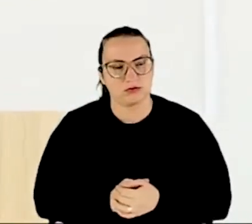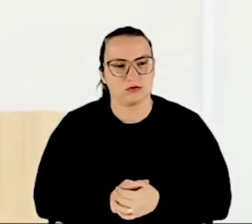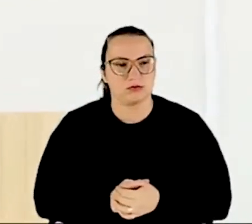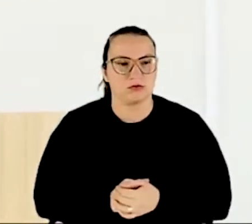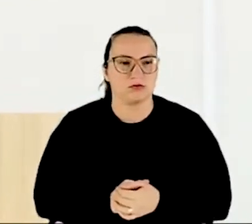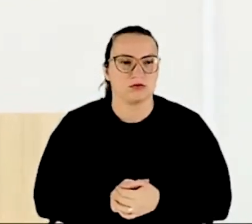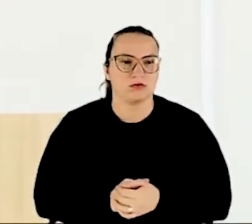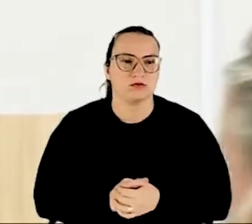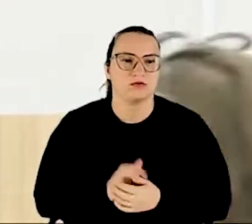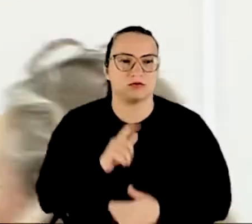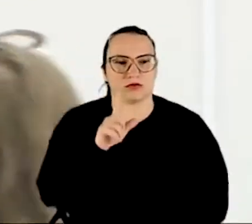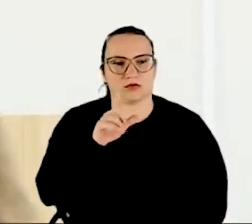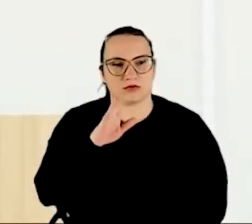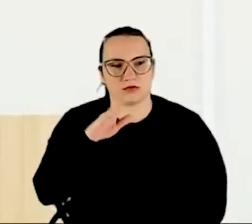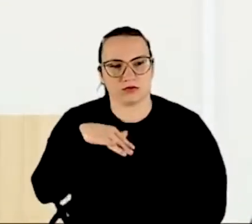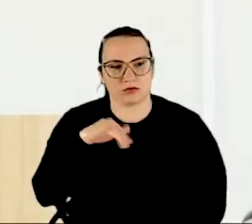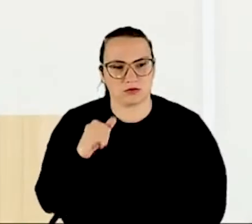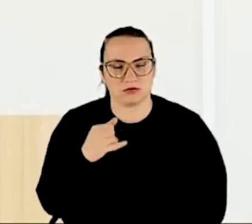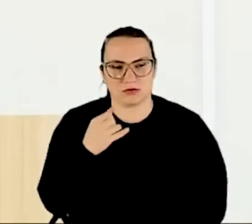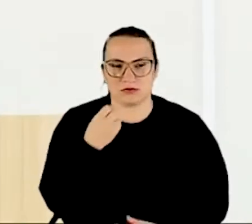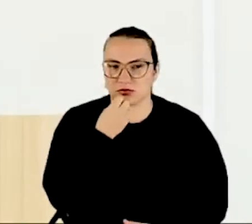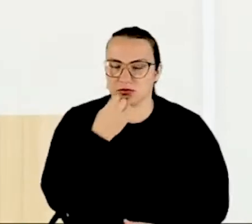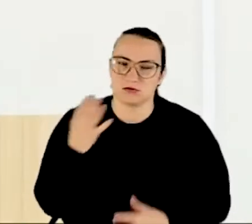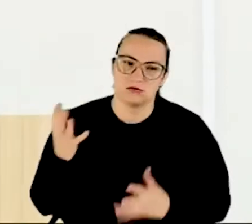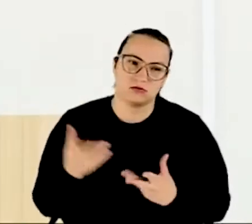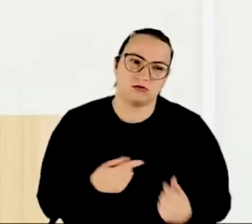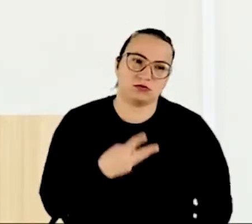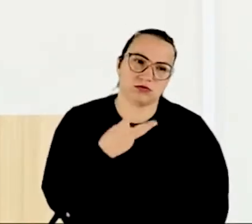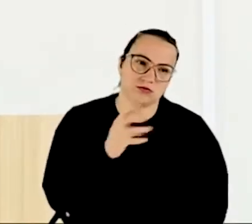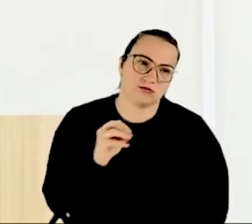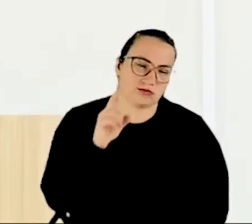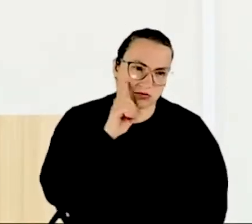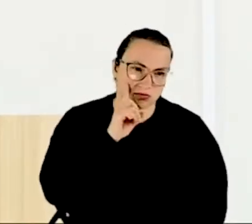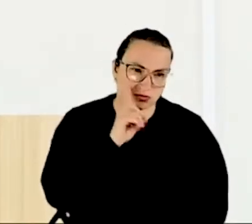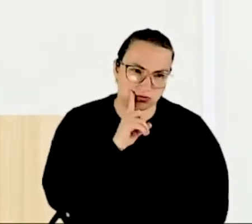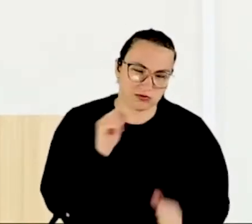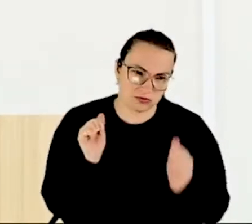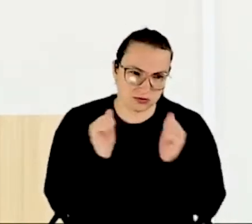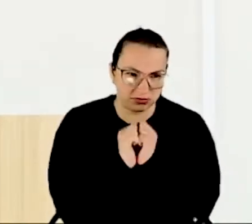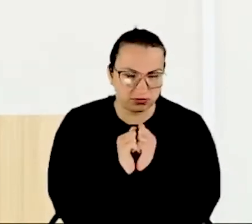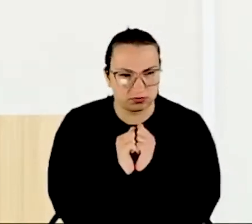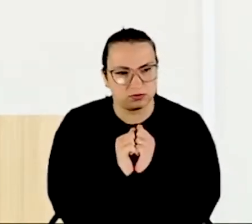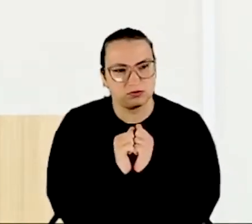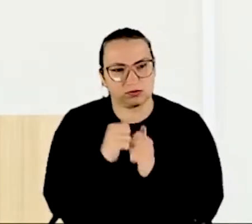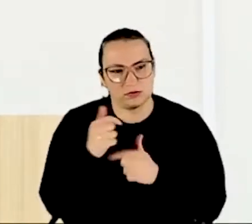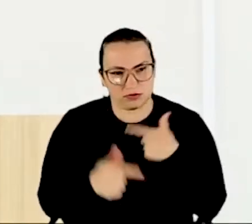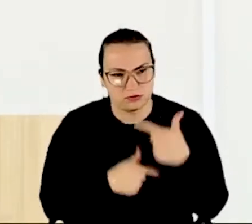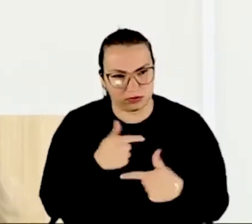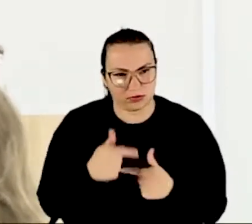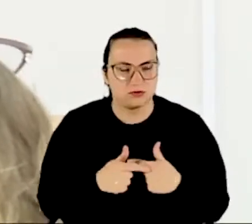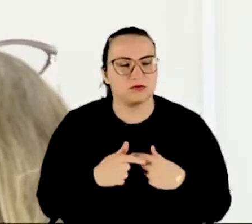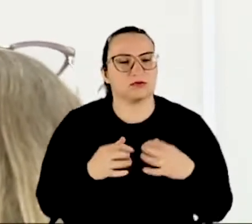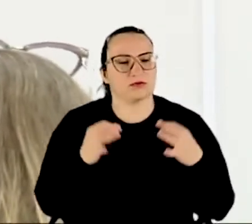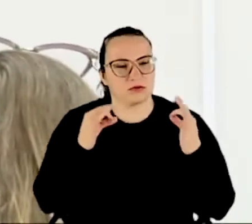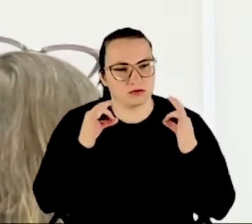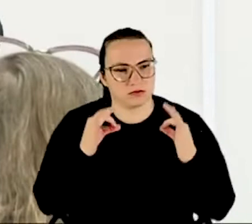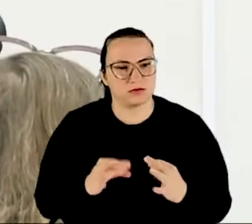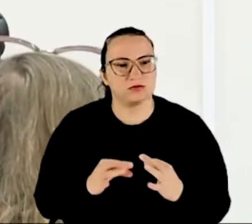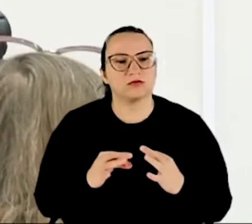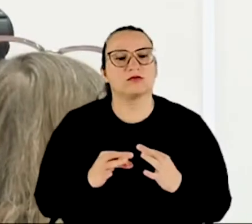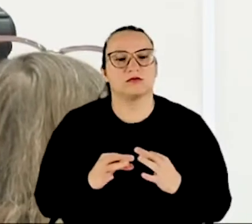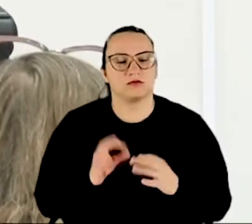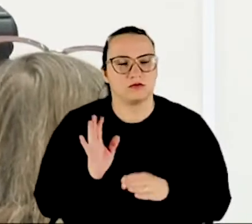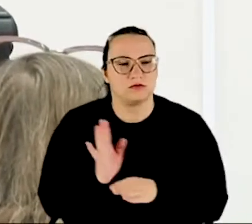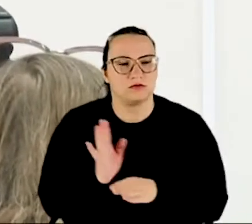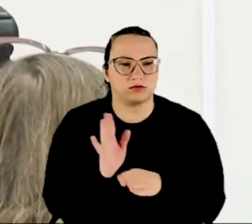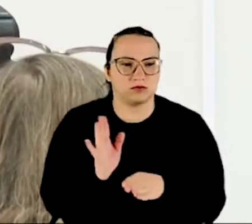seja bem-vinda. Esses 30 dias que vai ficar com a nós aqui na Câmara, com certeza vai poder estar